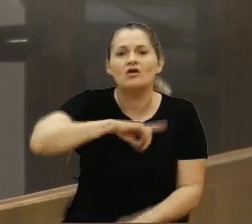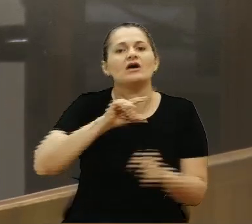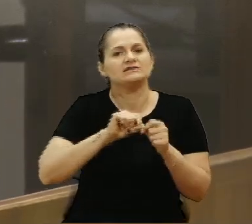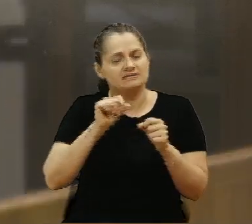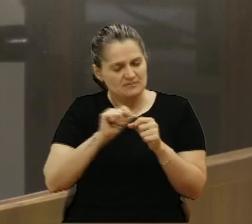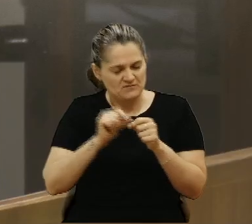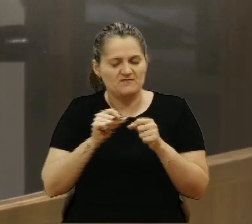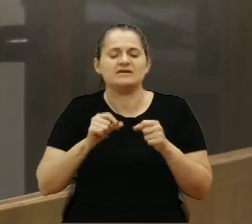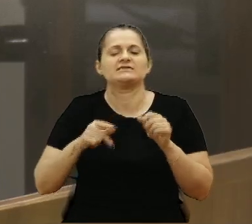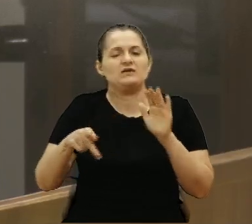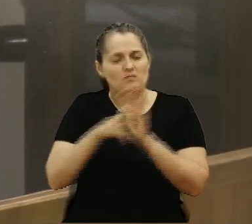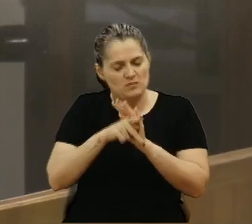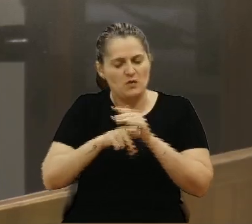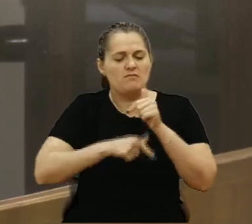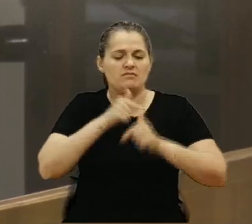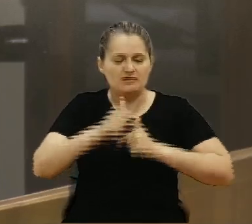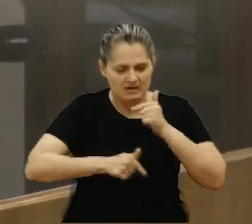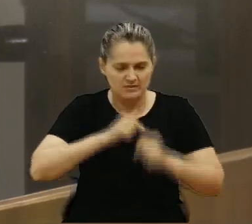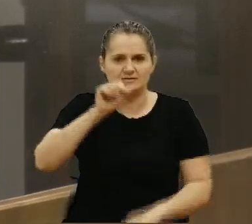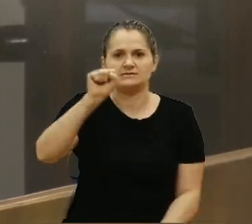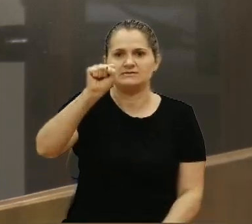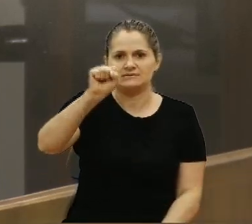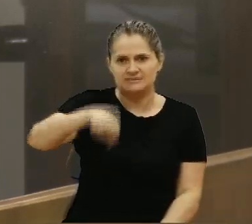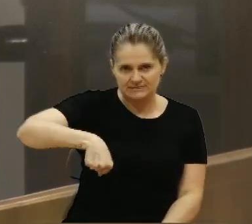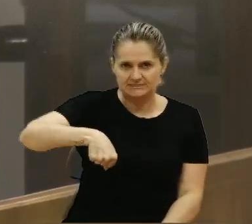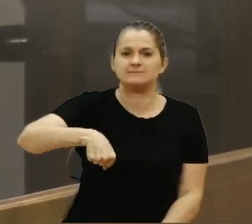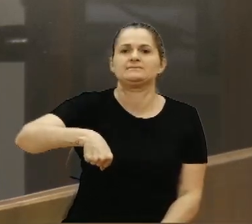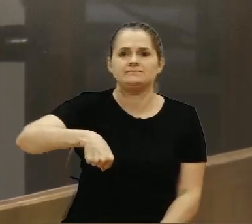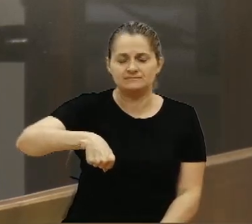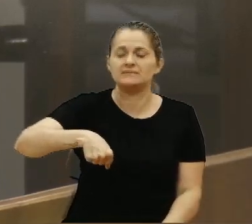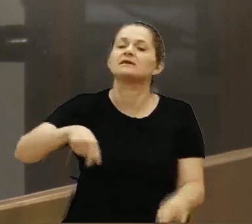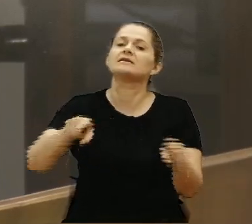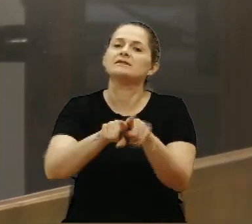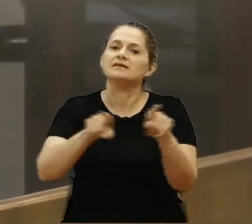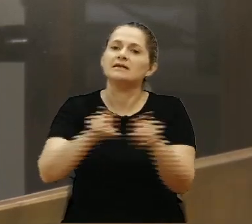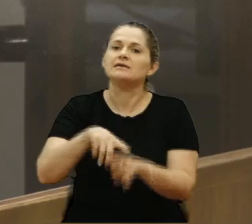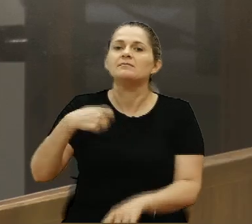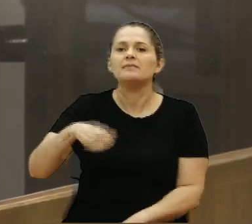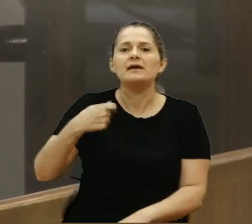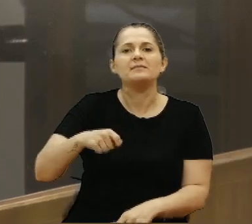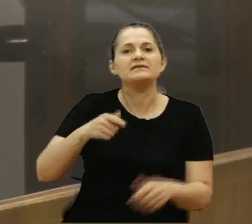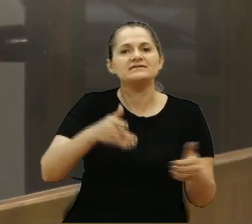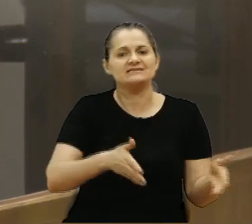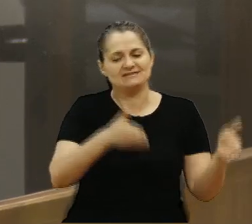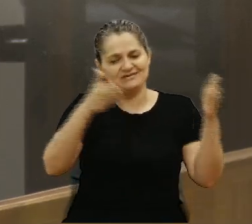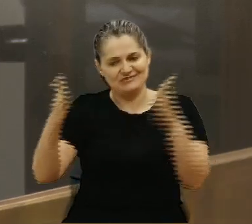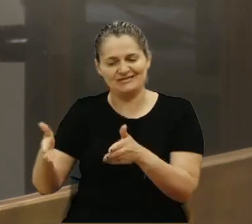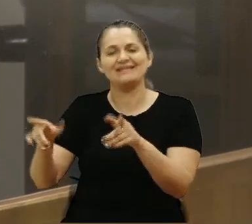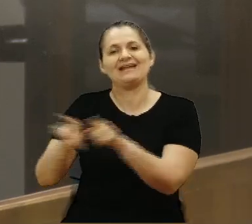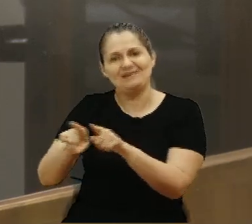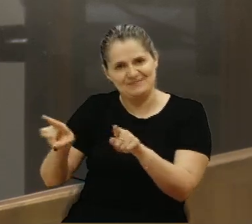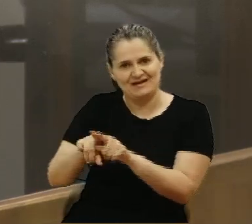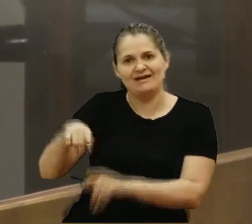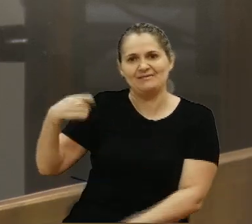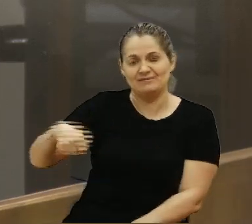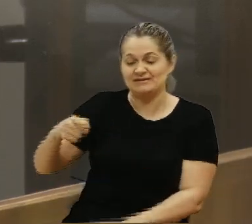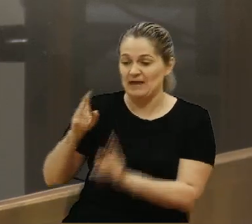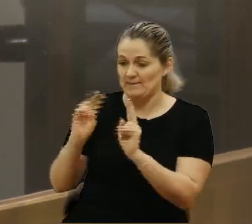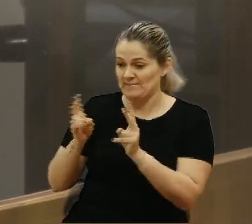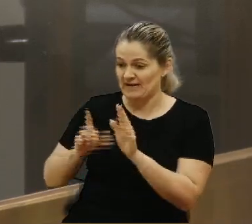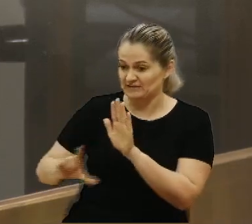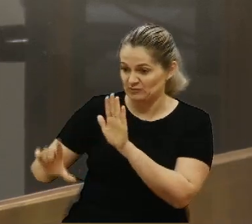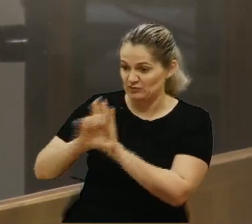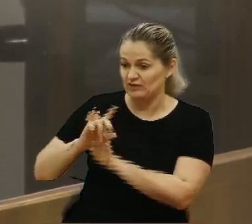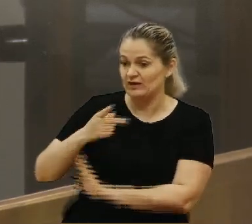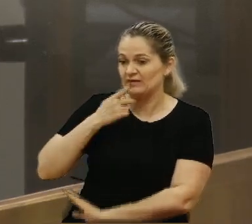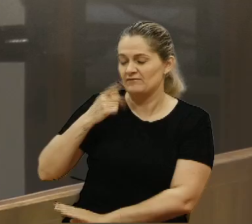parte. Agora, nós também precisamos do outro lado. Essa mesma lei que diz que eu tenho